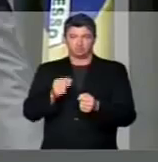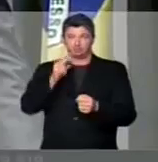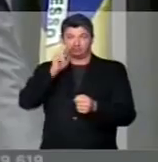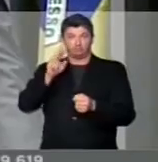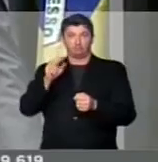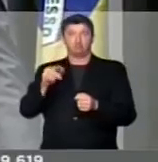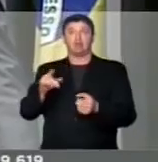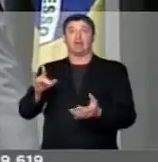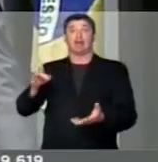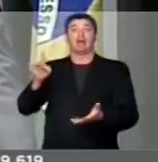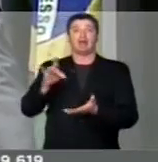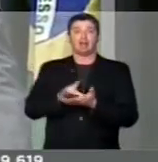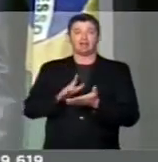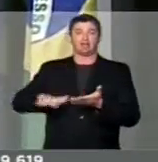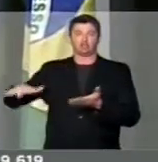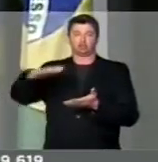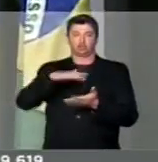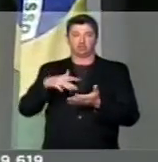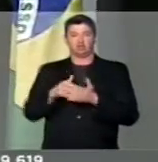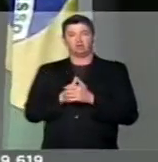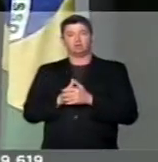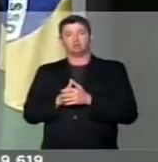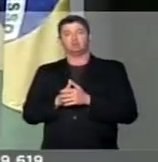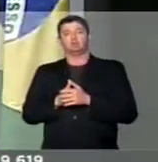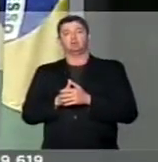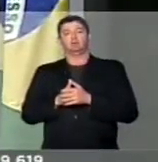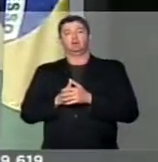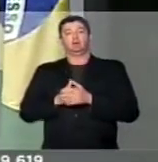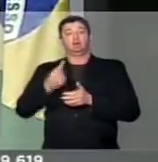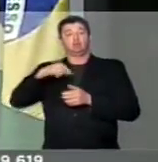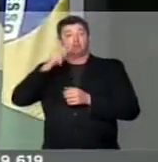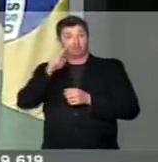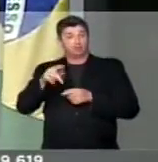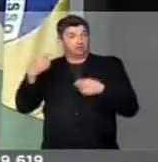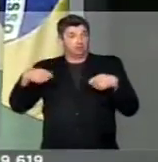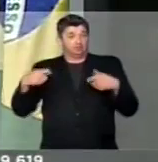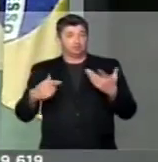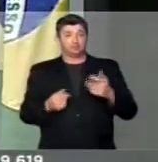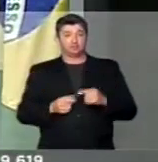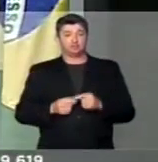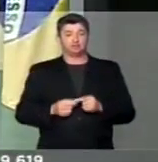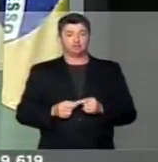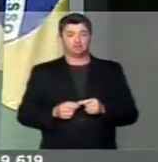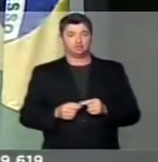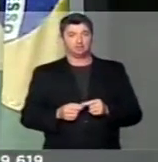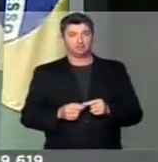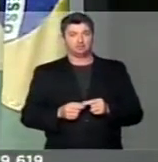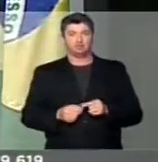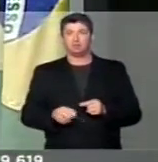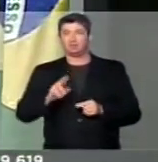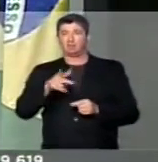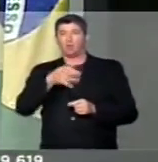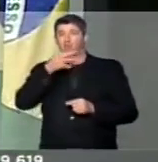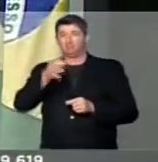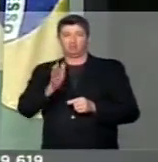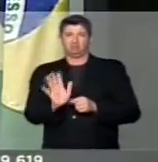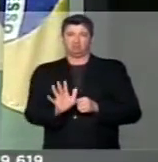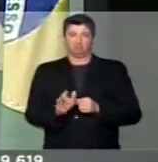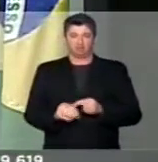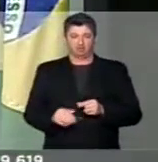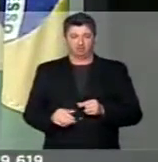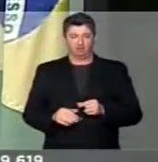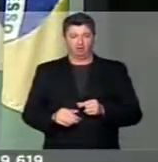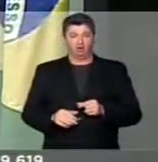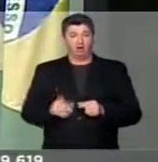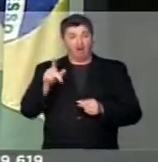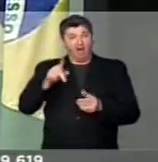a realidade. Nós precisamos enxergar os fatos. Não é uma questão de opinião, são